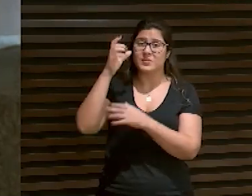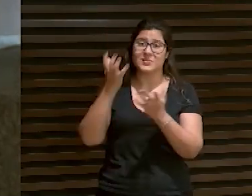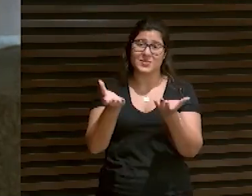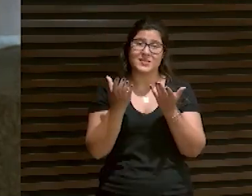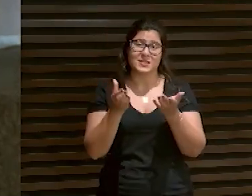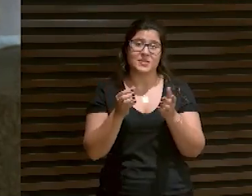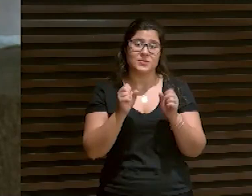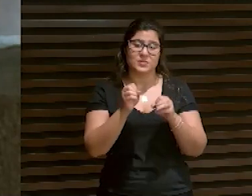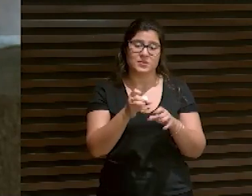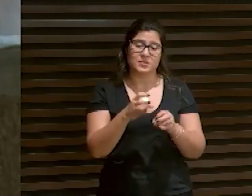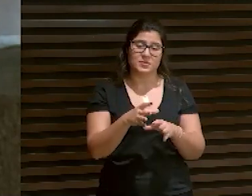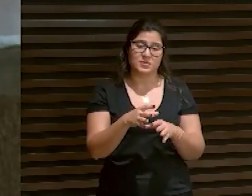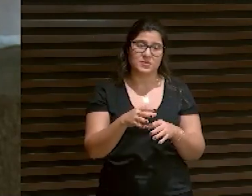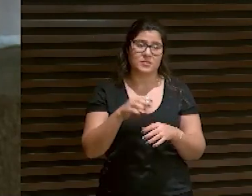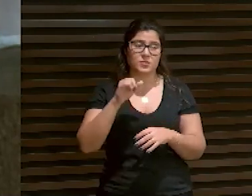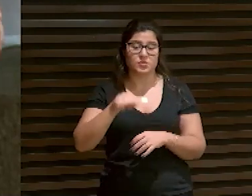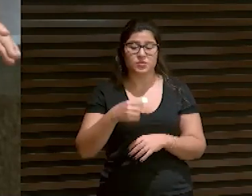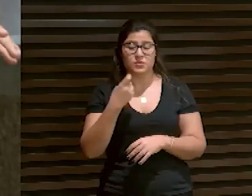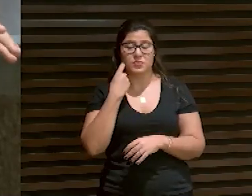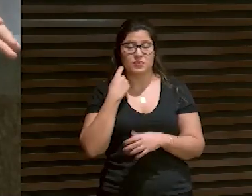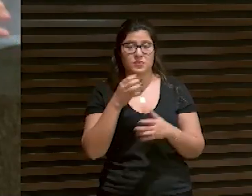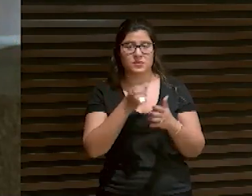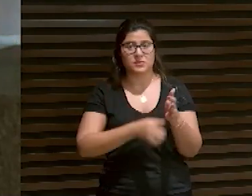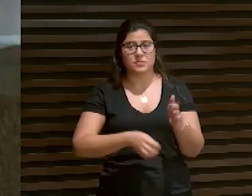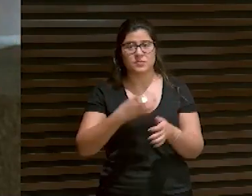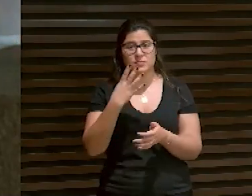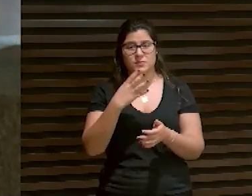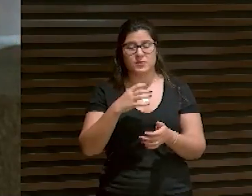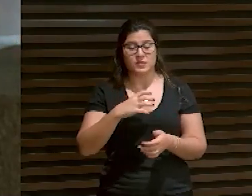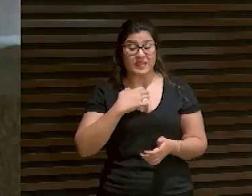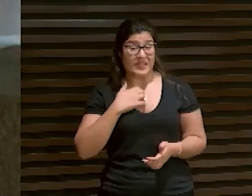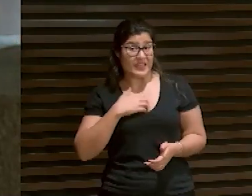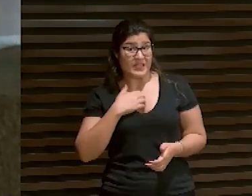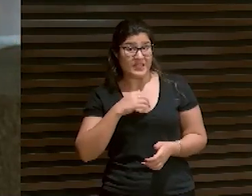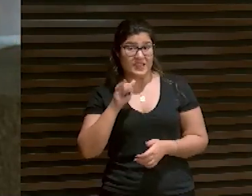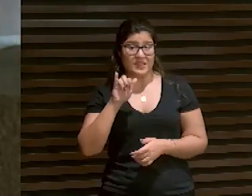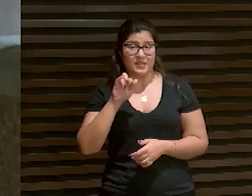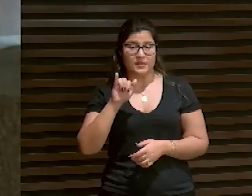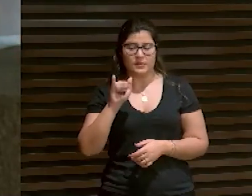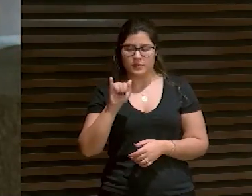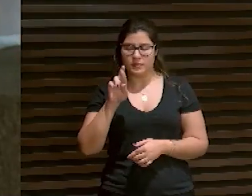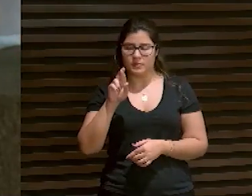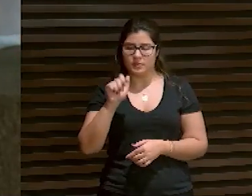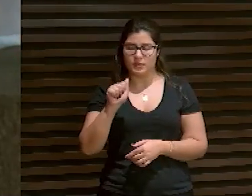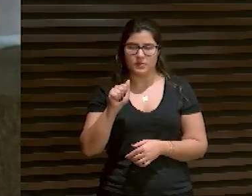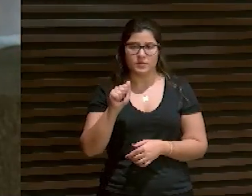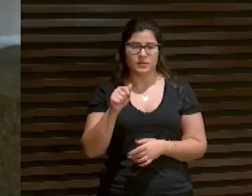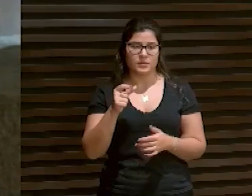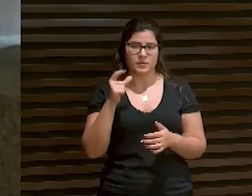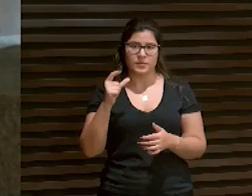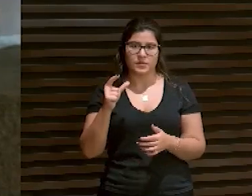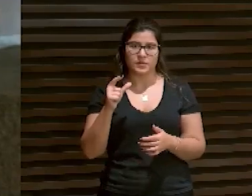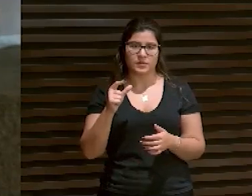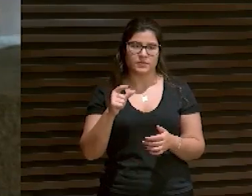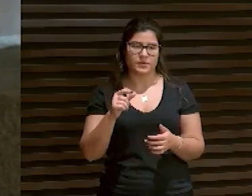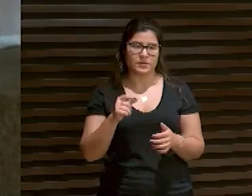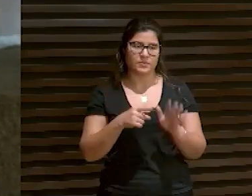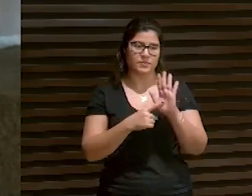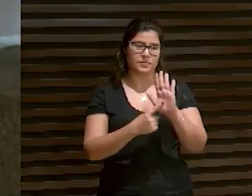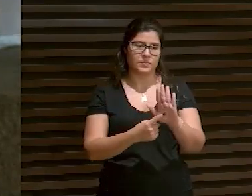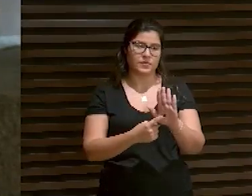livro de Jonas, no capítulo 4. Porque ira é a palavra-chave deste capítulo. Ela é repetida no livro por